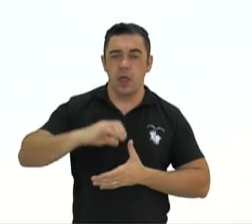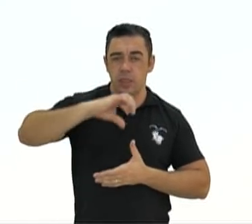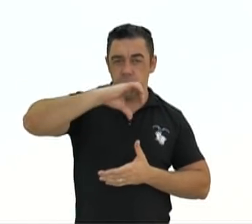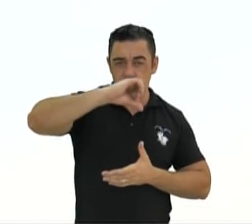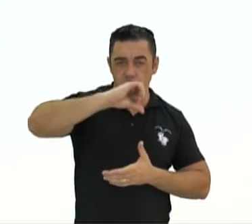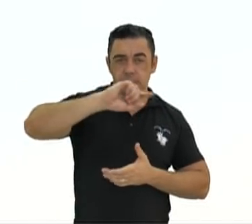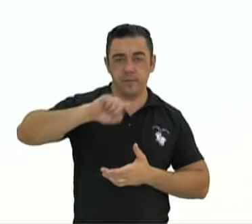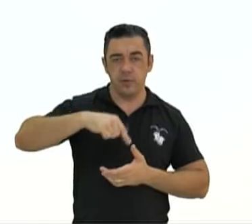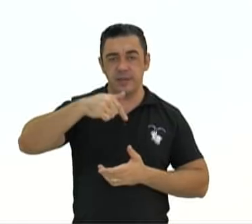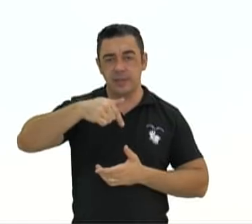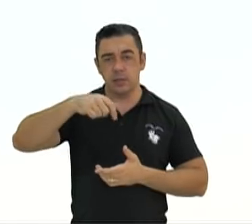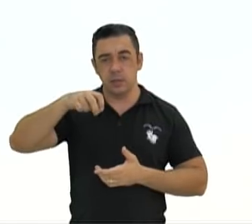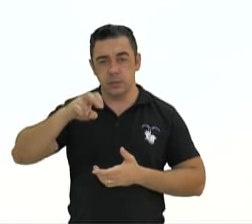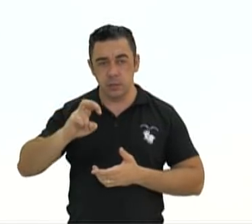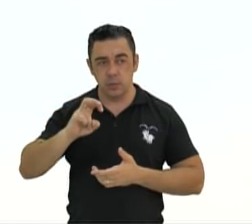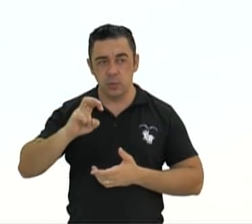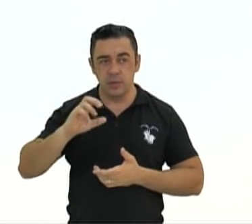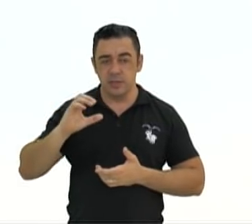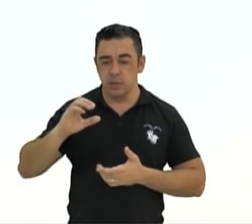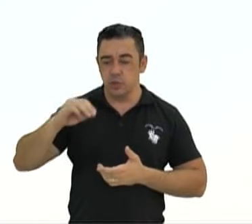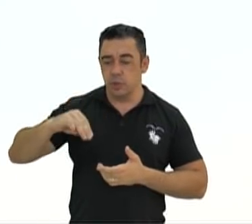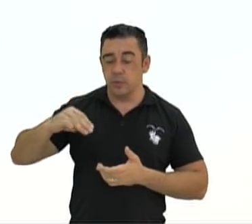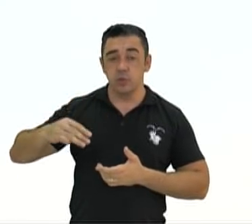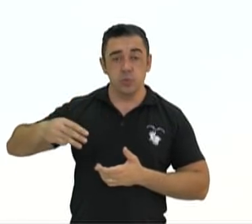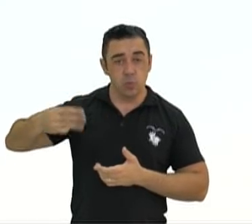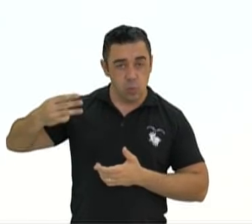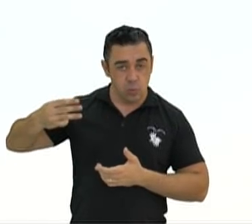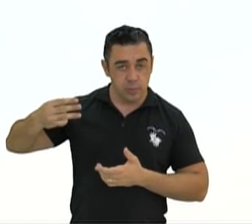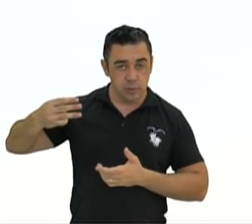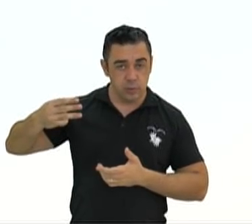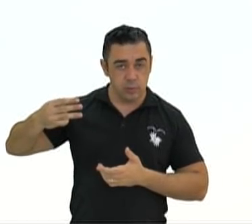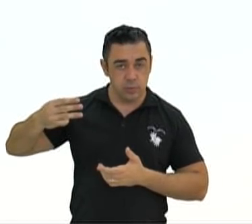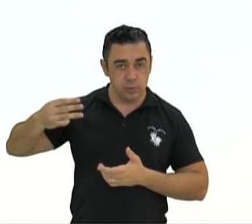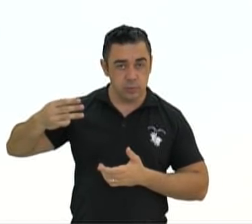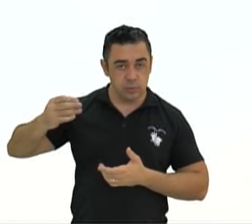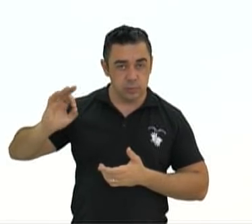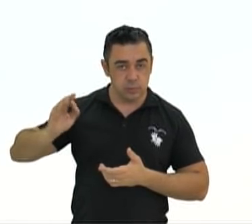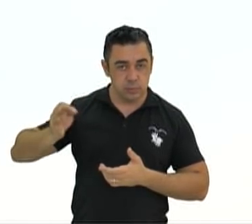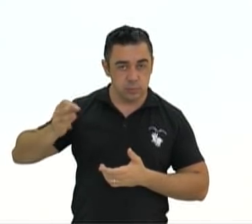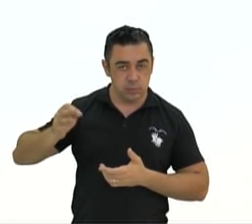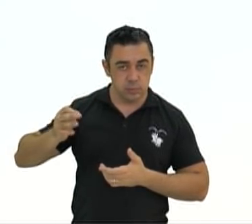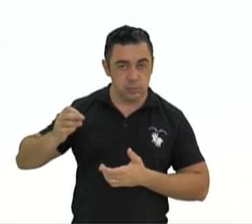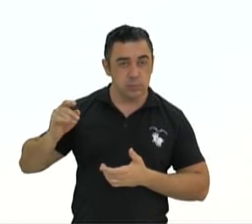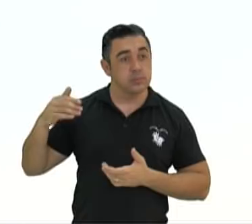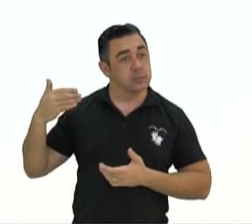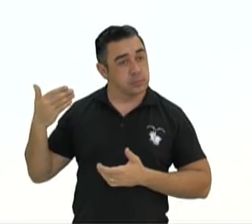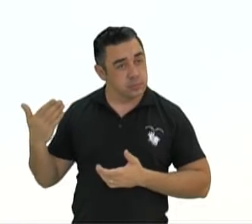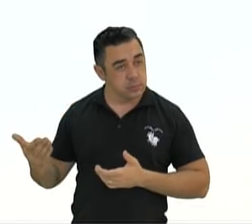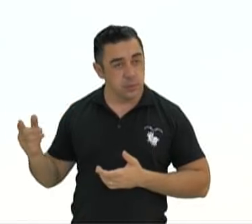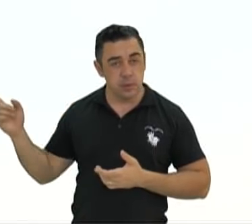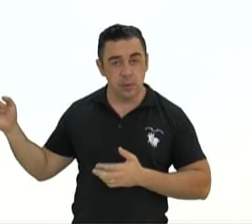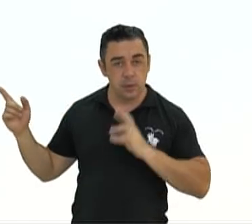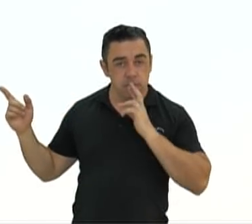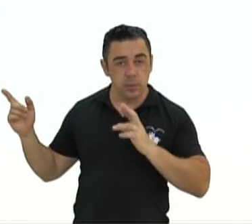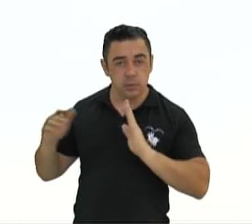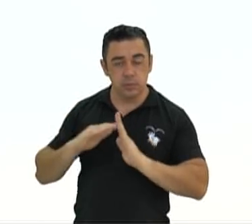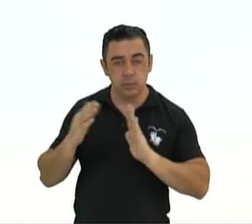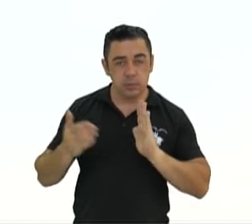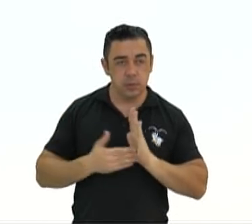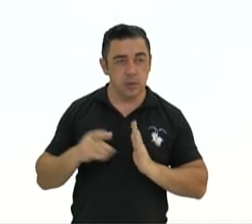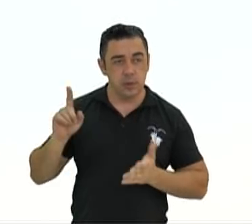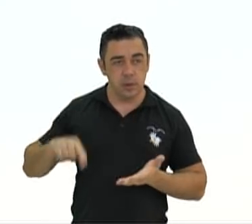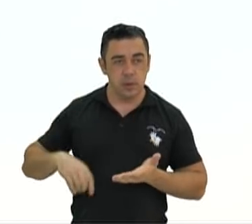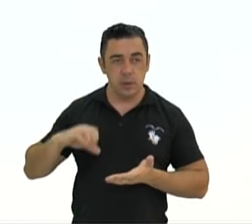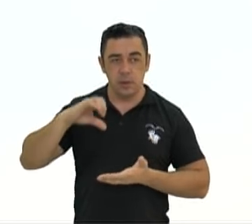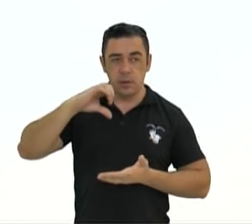3,75 deu 9,75 centímetros cúbicos. Então, qual é o volume total desta